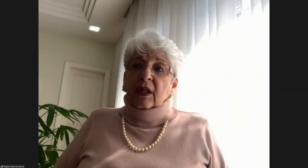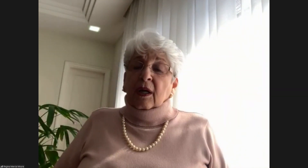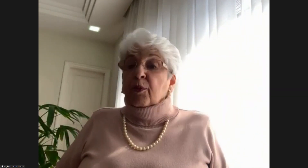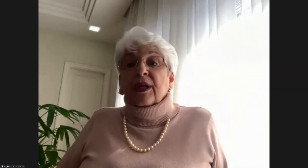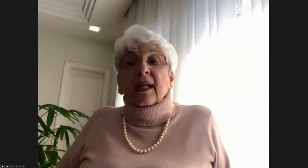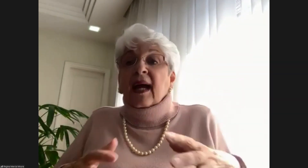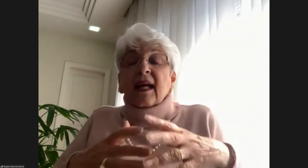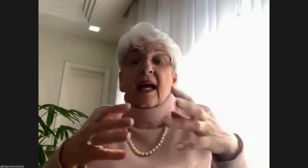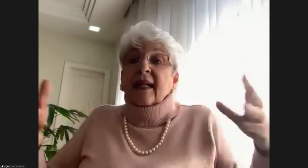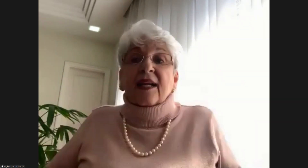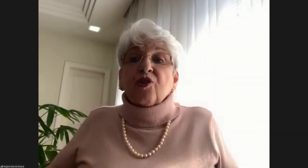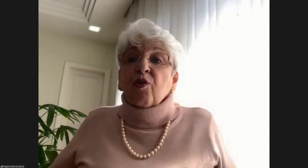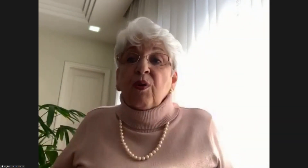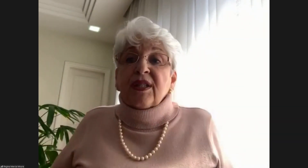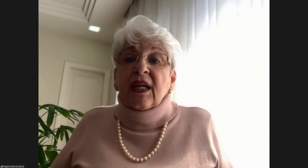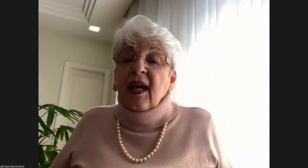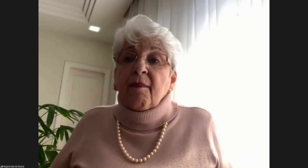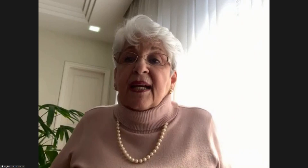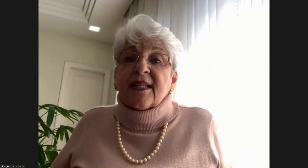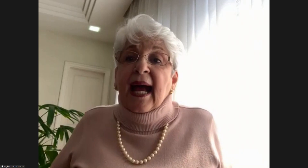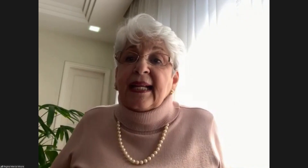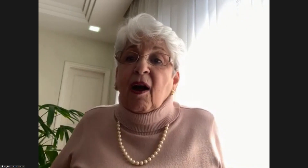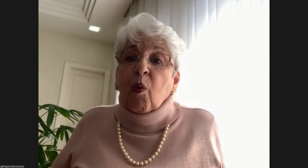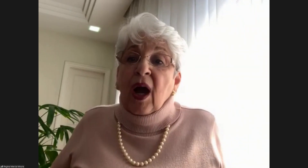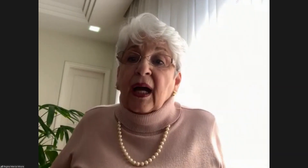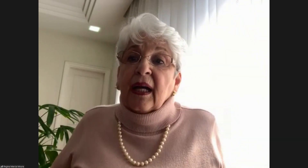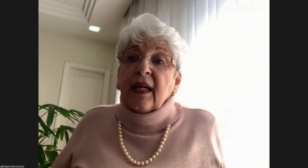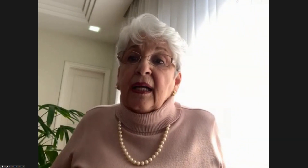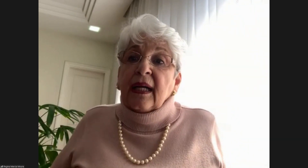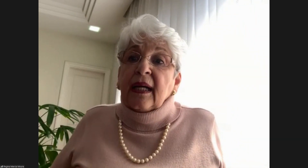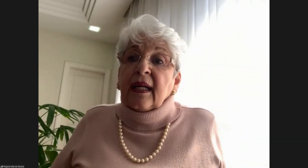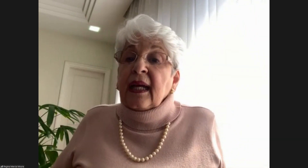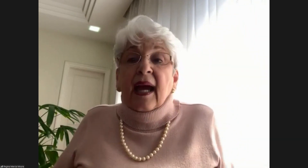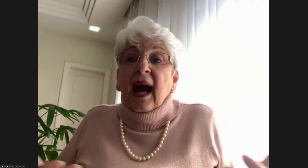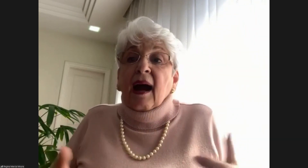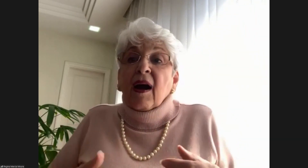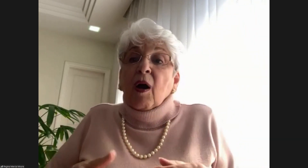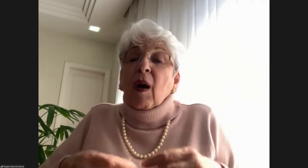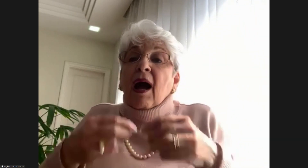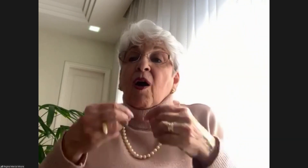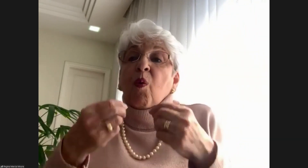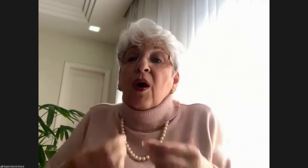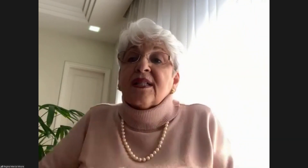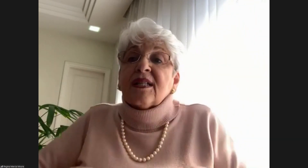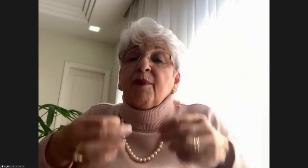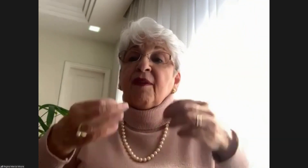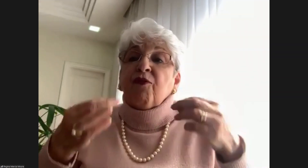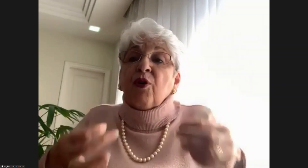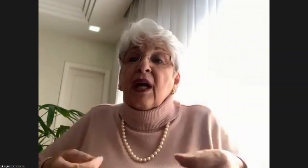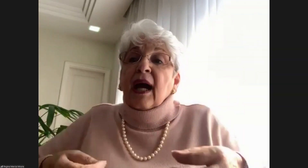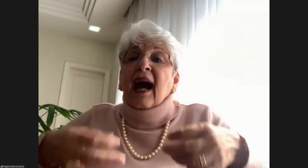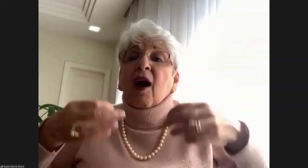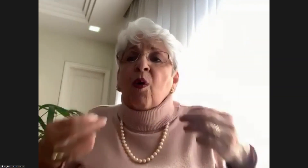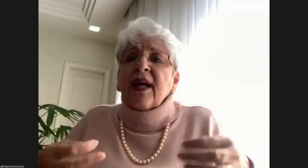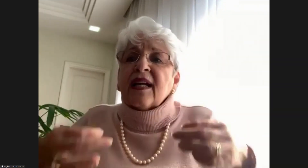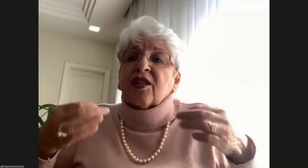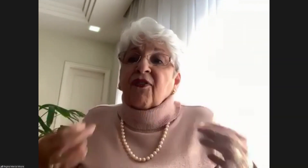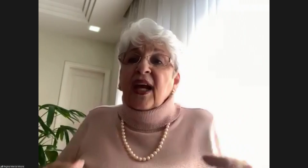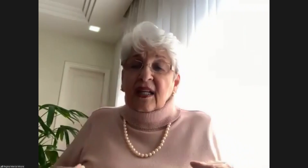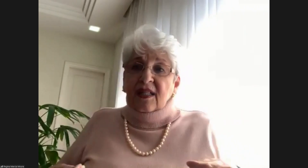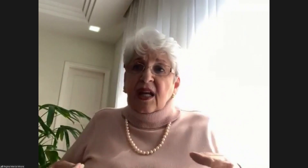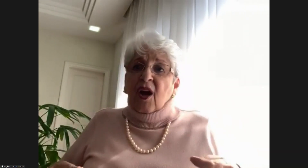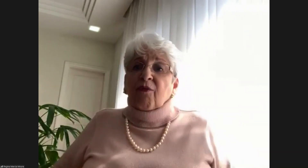amigo? Porque nas ruas ninguém mais sai na rua. A rua sempre foi, a rua e